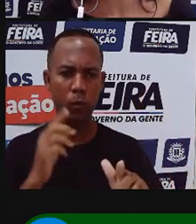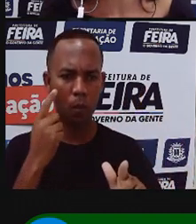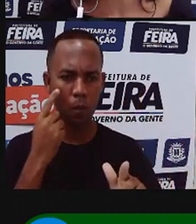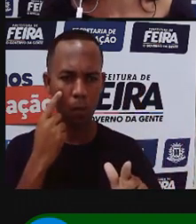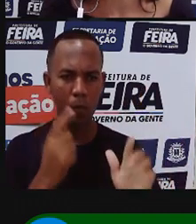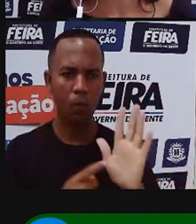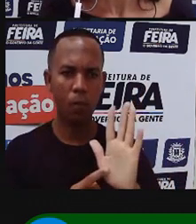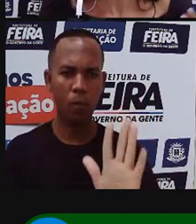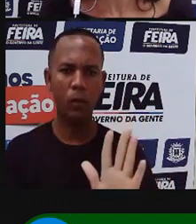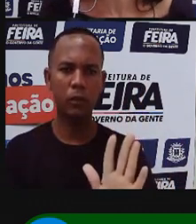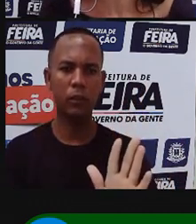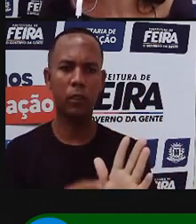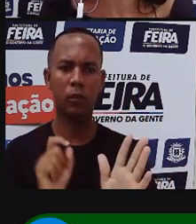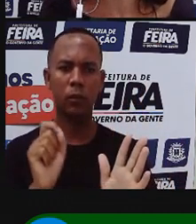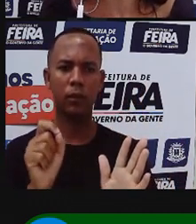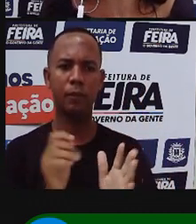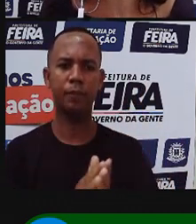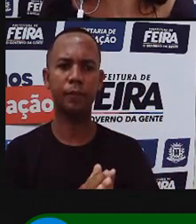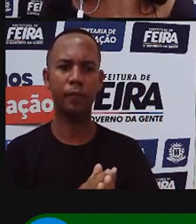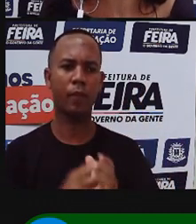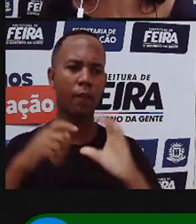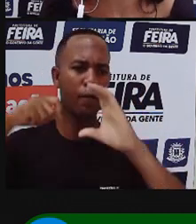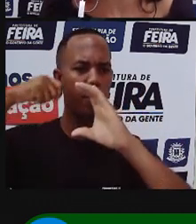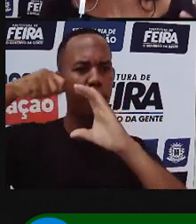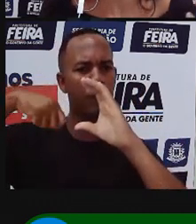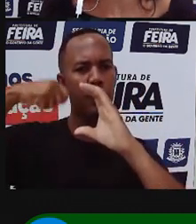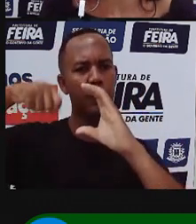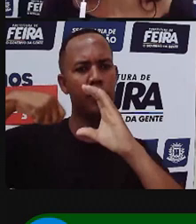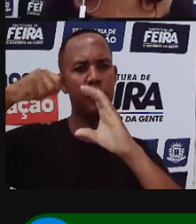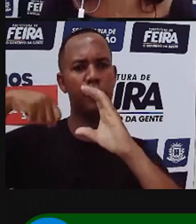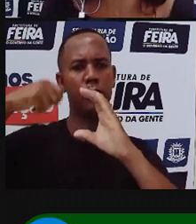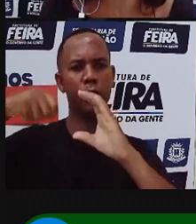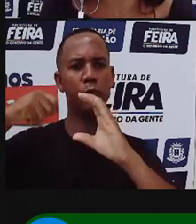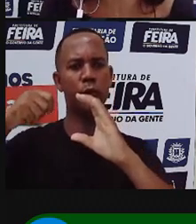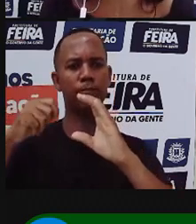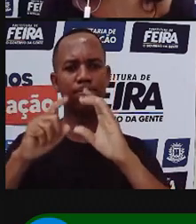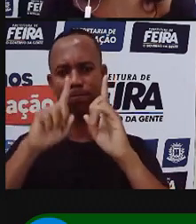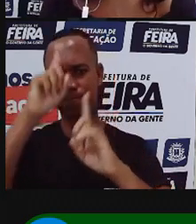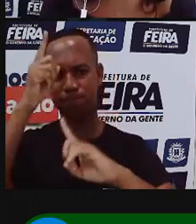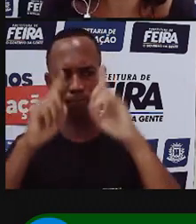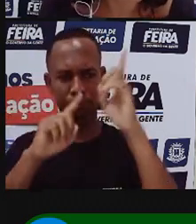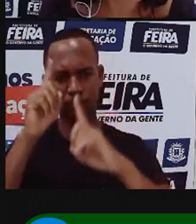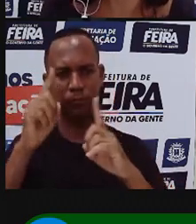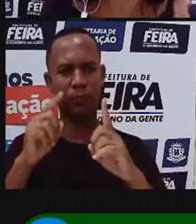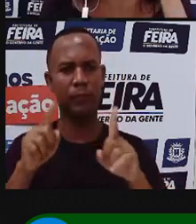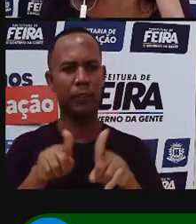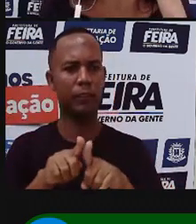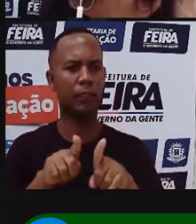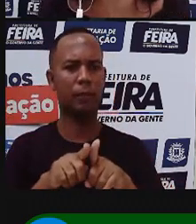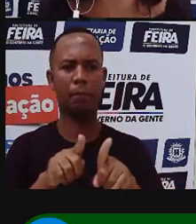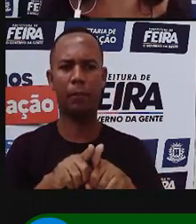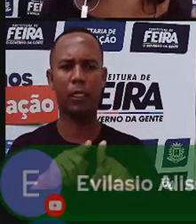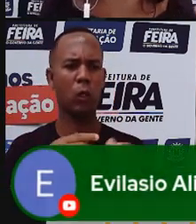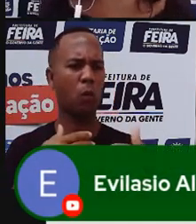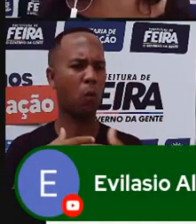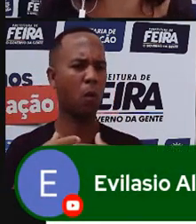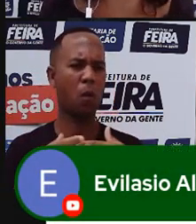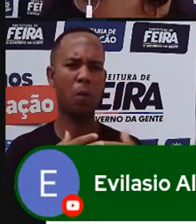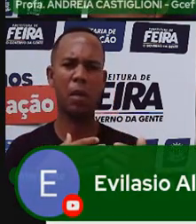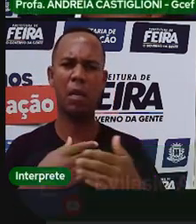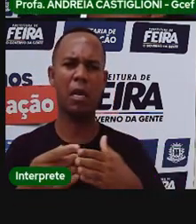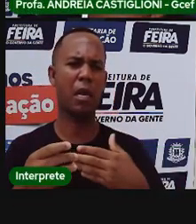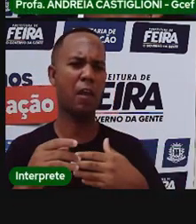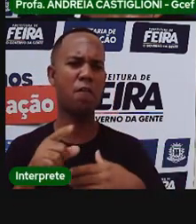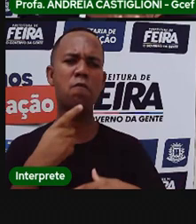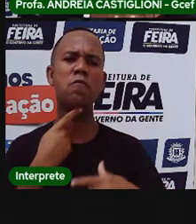mostrar a vocês. Pode ser também no vídeo, né? Vocês podem criar um vídeo, um TikTok, um podcast, um poema,